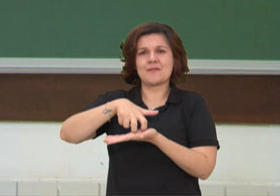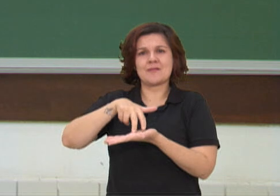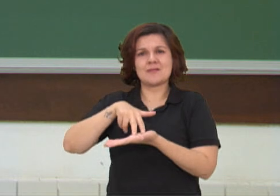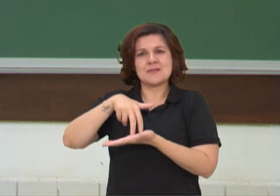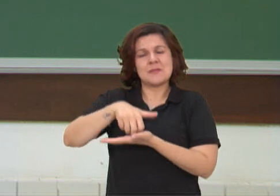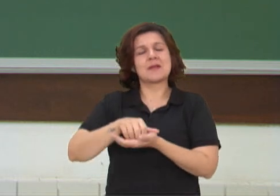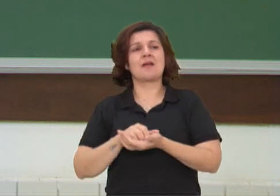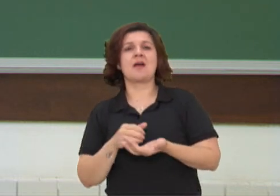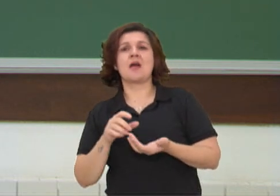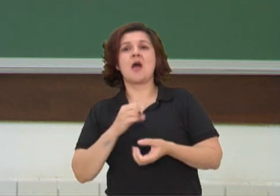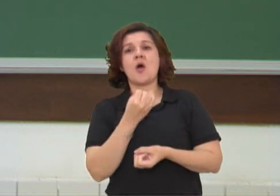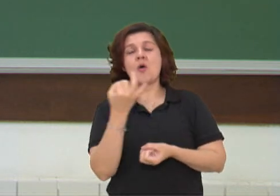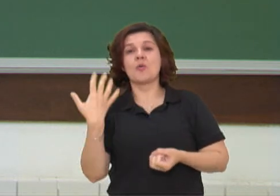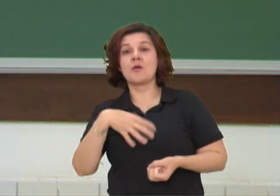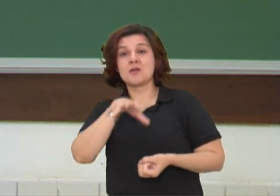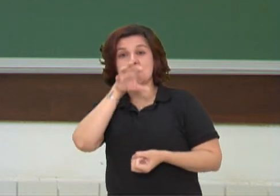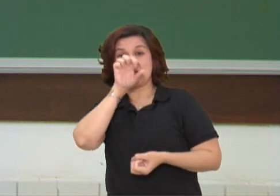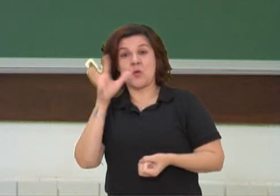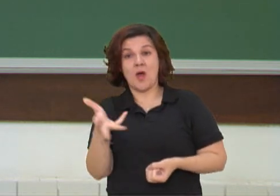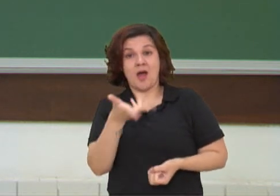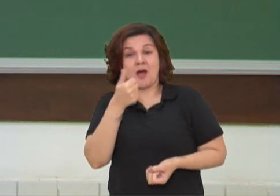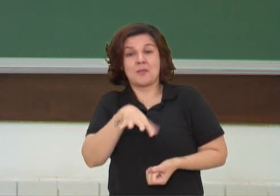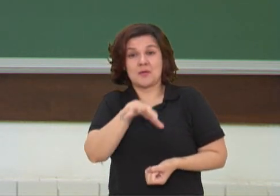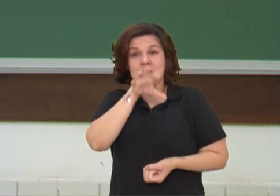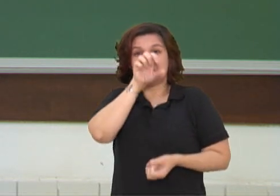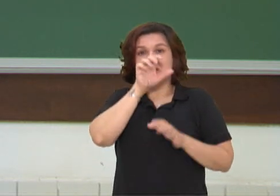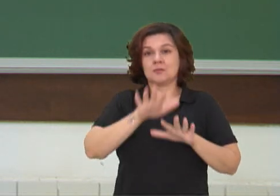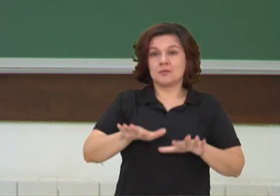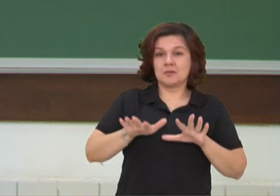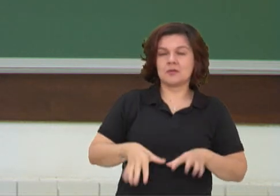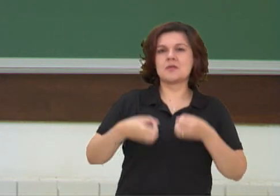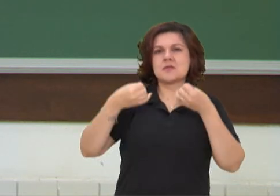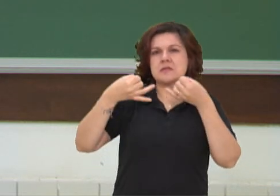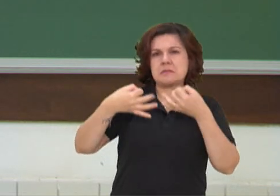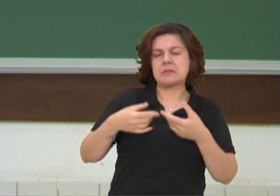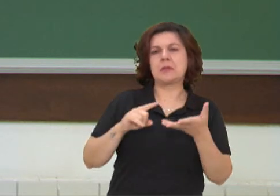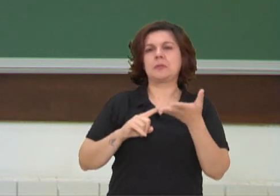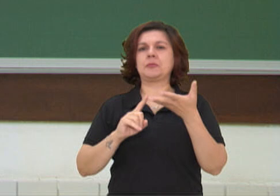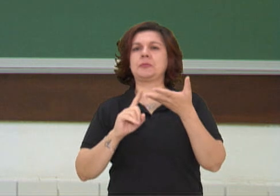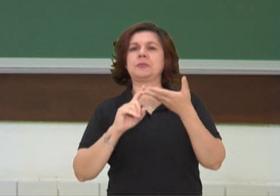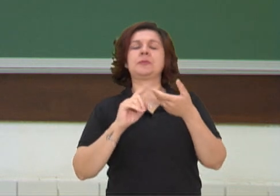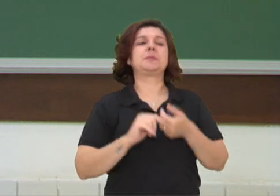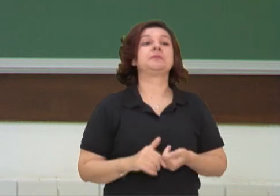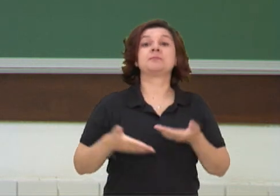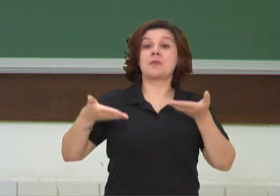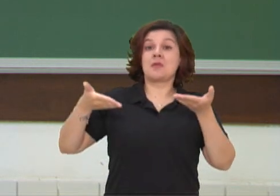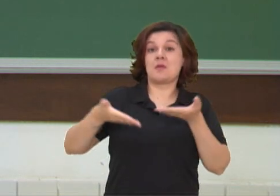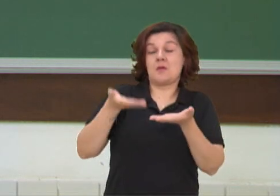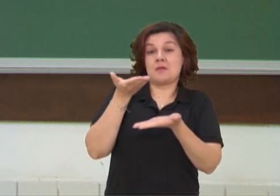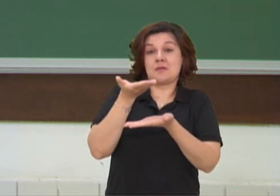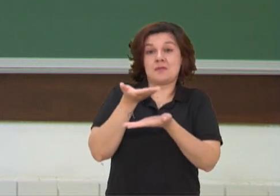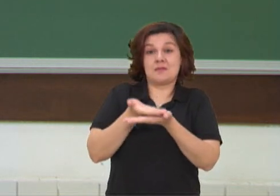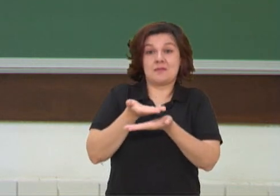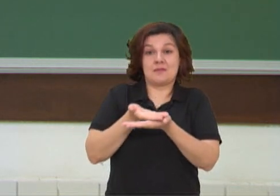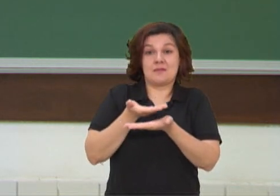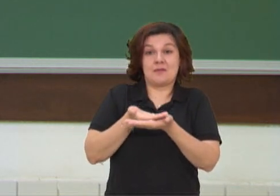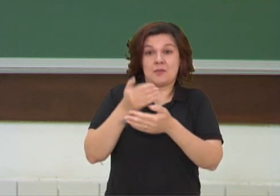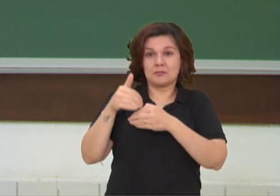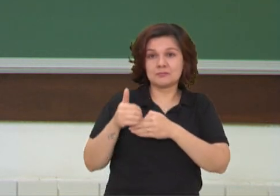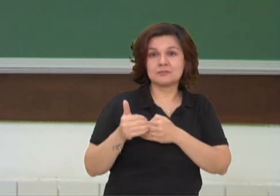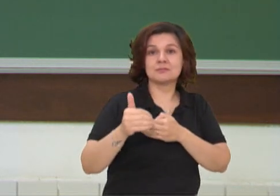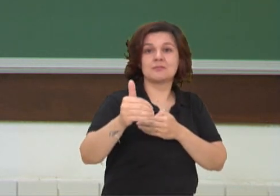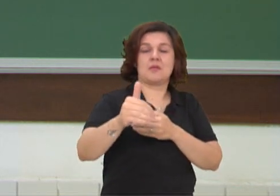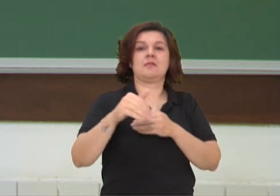também aeróbicos e anaeróbicos, falando ali sobre as diferenças de forma um pouco superficial ali sobre eles. E essa aula nós vamos partir para mais exercícios